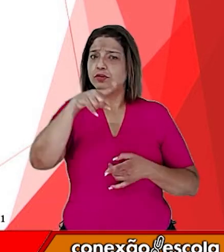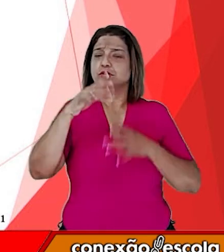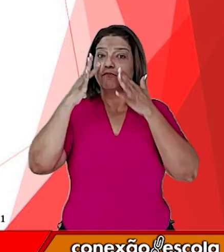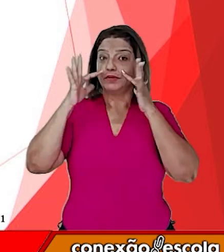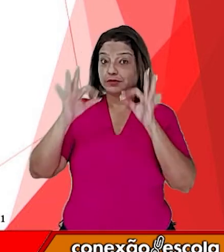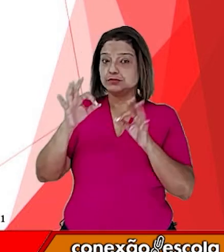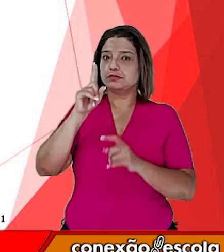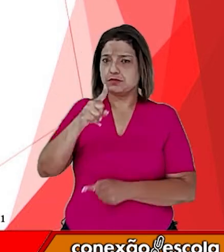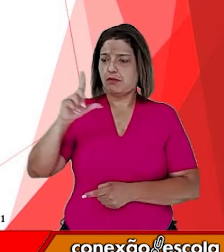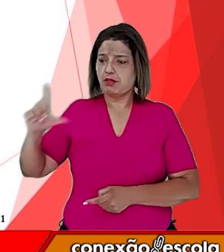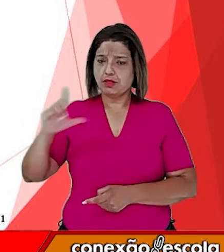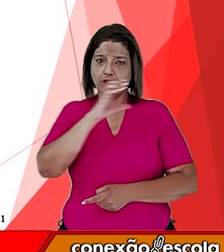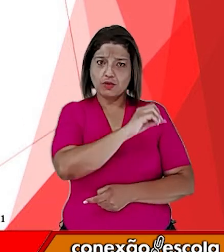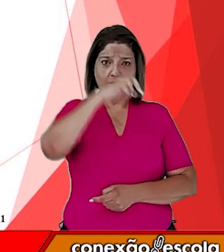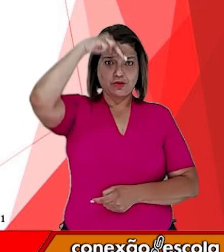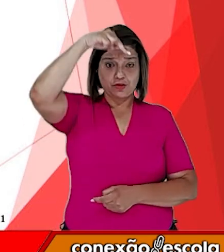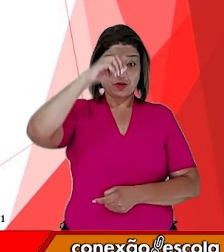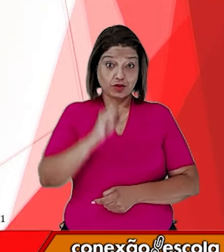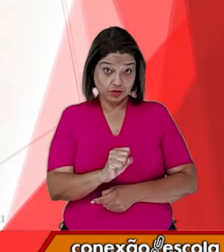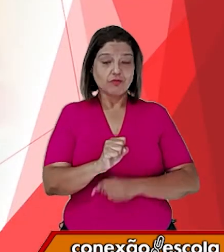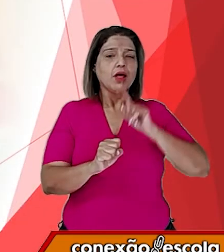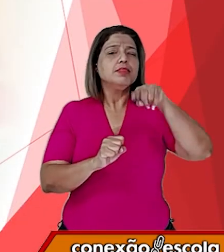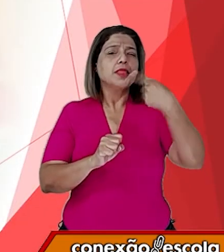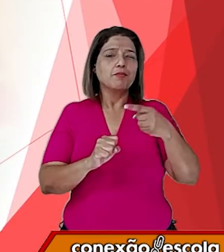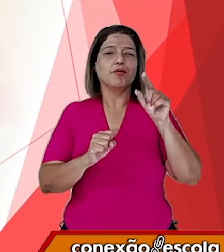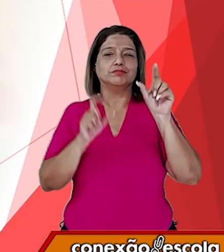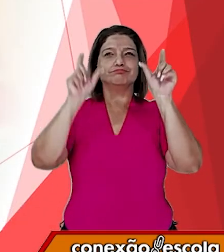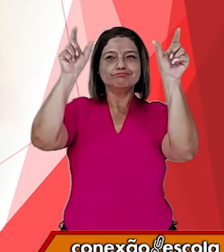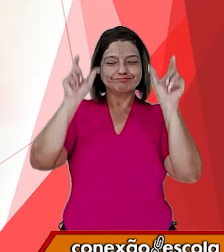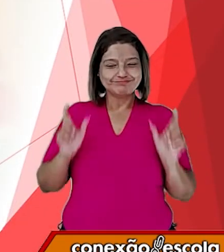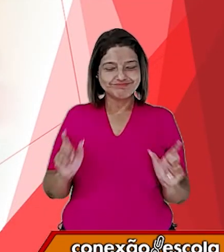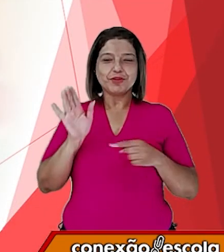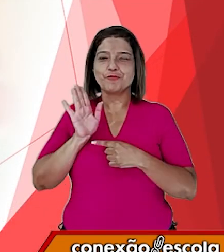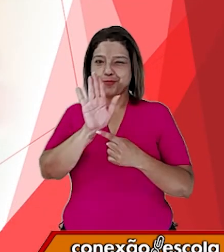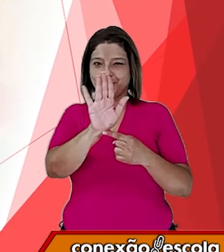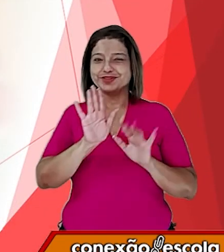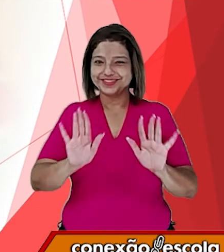nestes pontos. Daqui a pouco falo destas outras letrinhas.